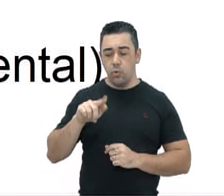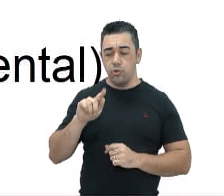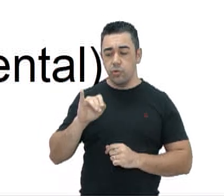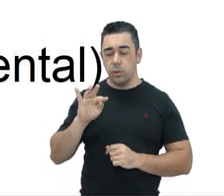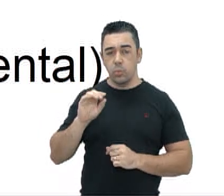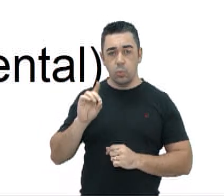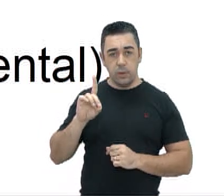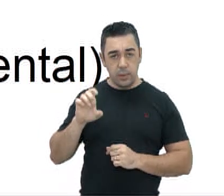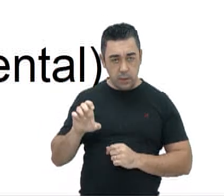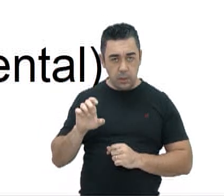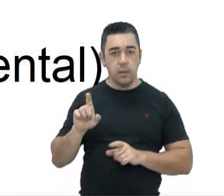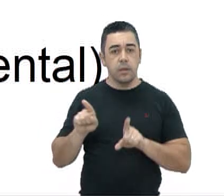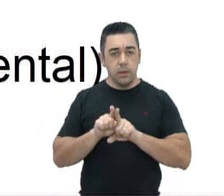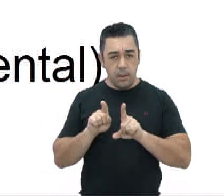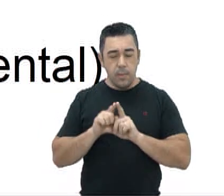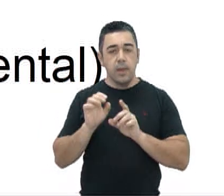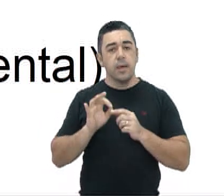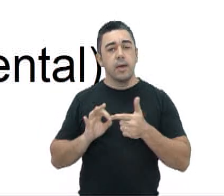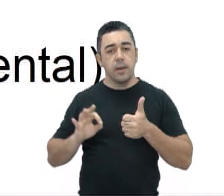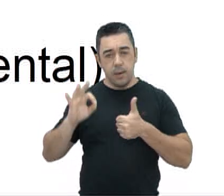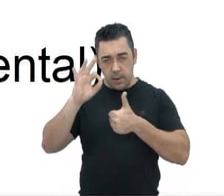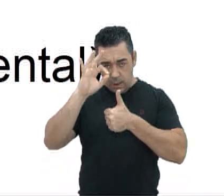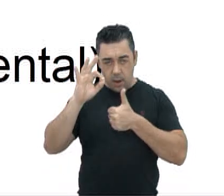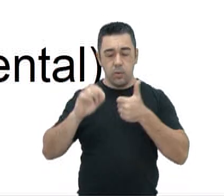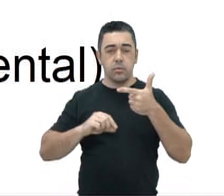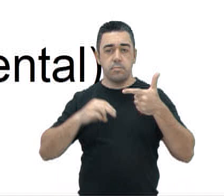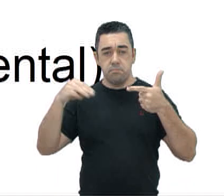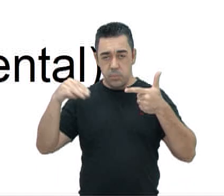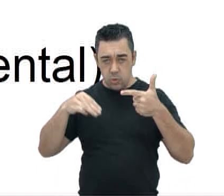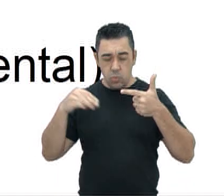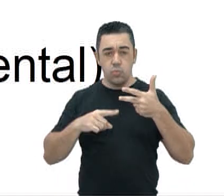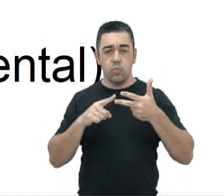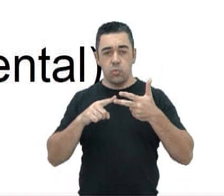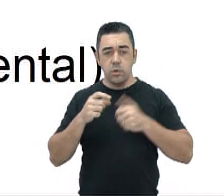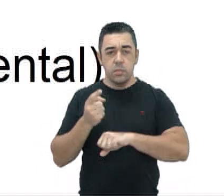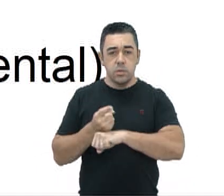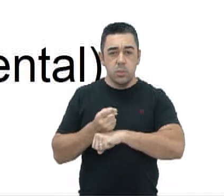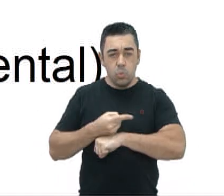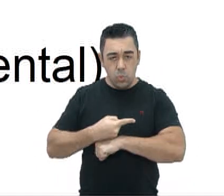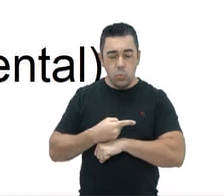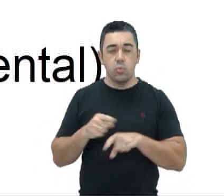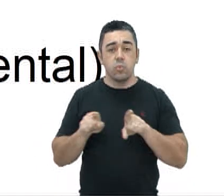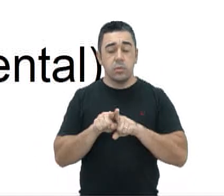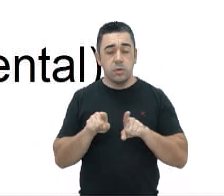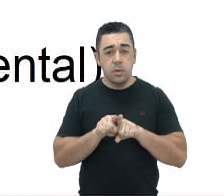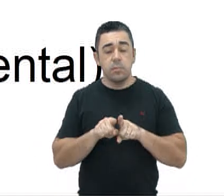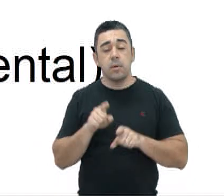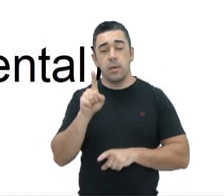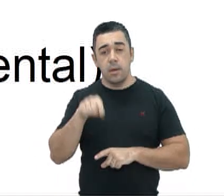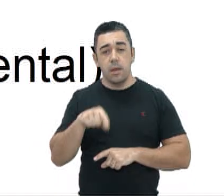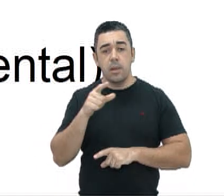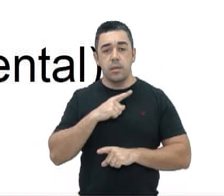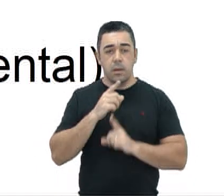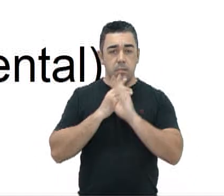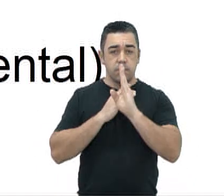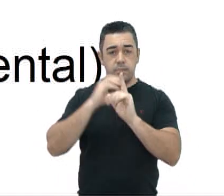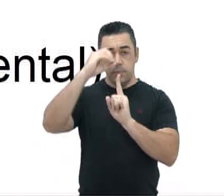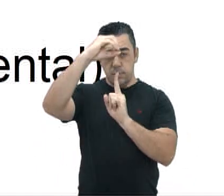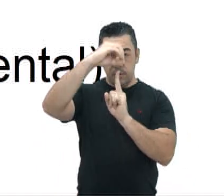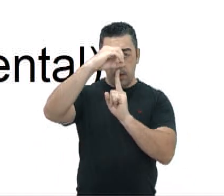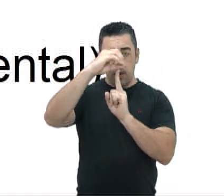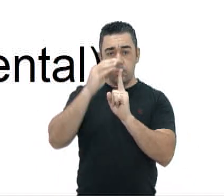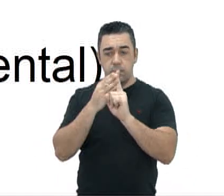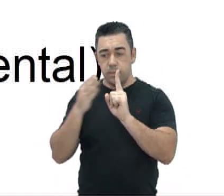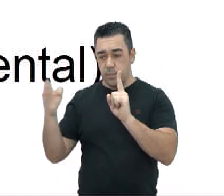podem ser medidas em graus, minutos e segundos, e essa distância é a distância entre o meridiano de Greenwich e um ponto qualquer da